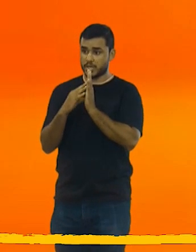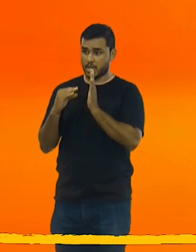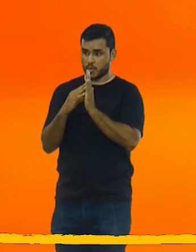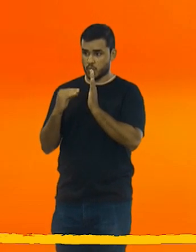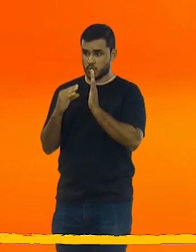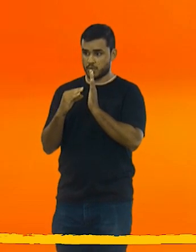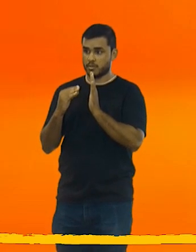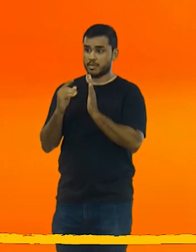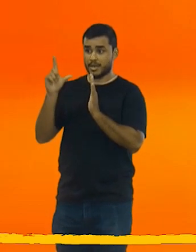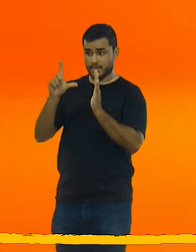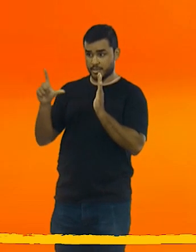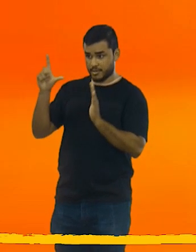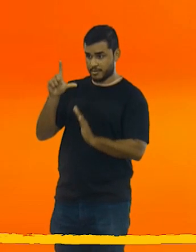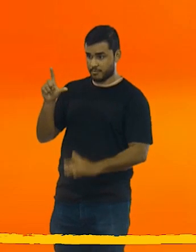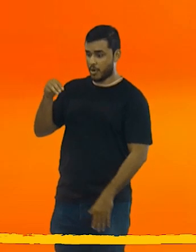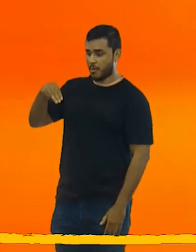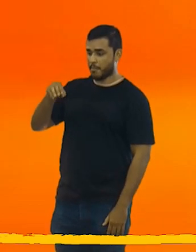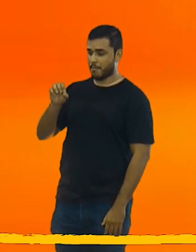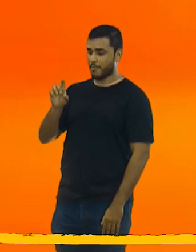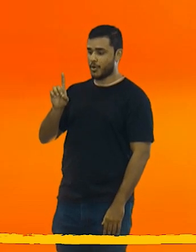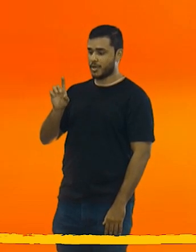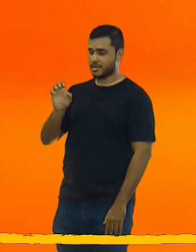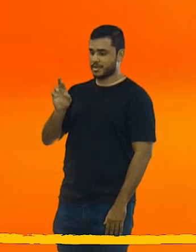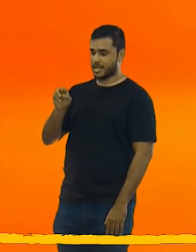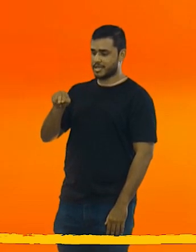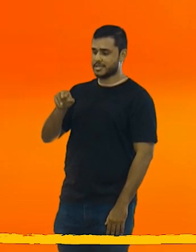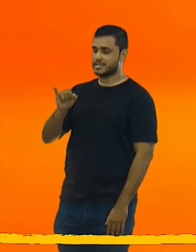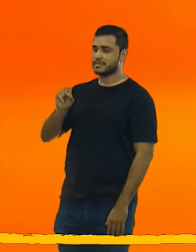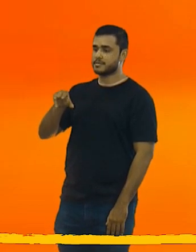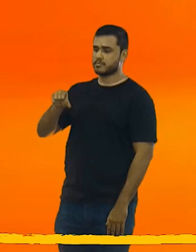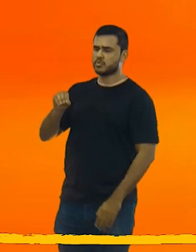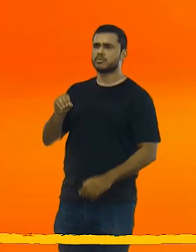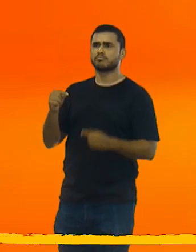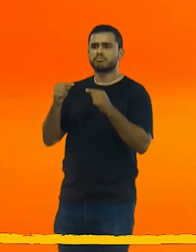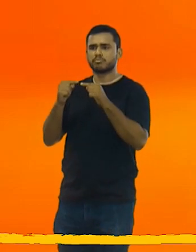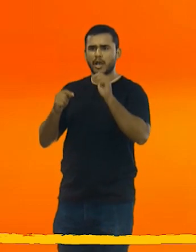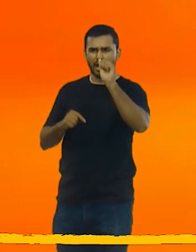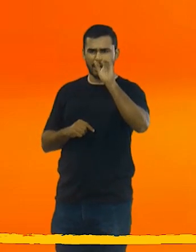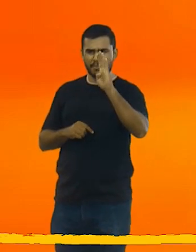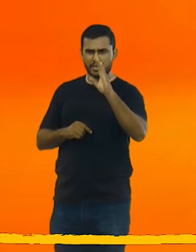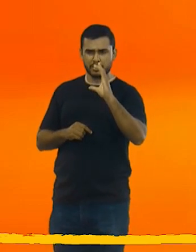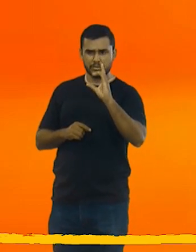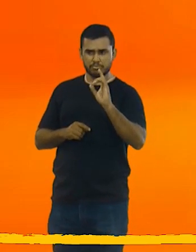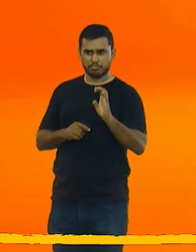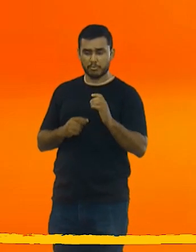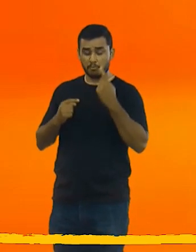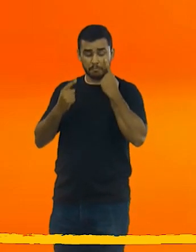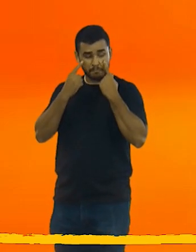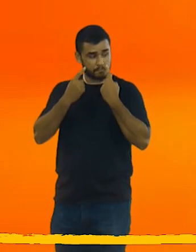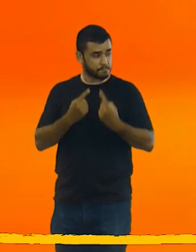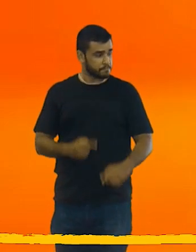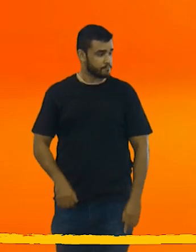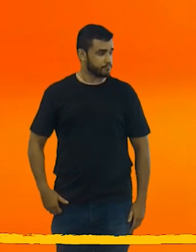letra A, busca os limites do regional, letra B, busca o determinismo